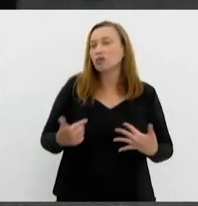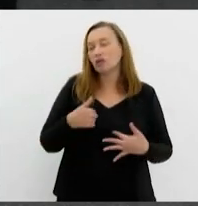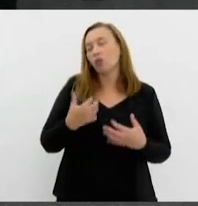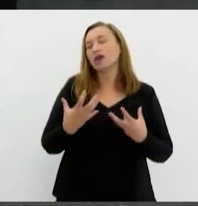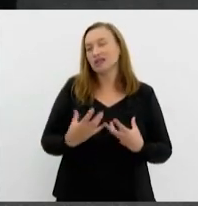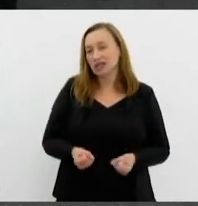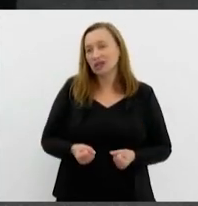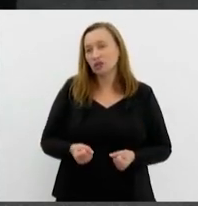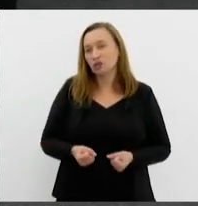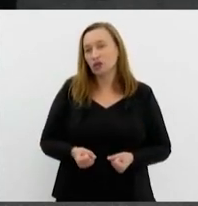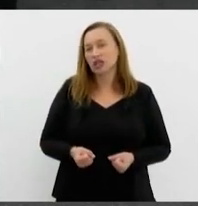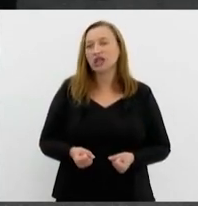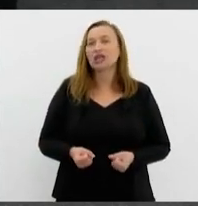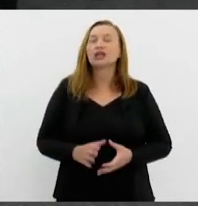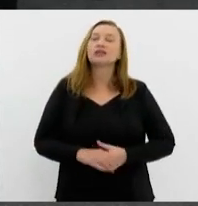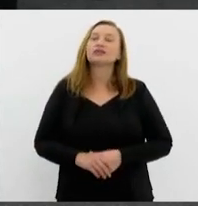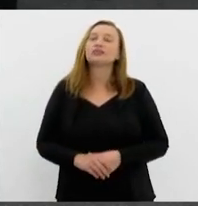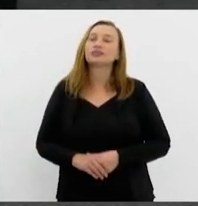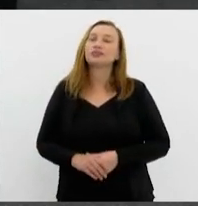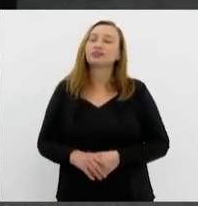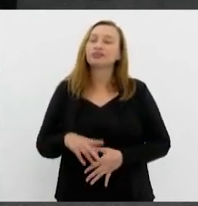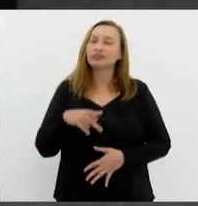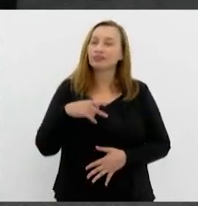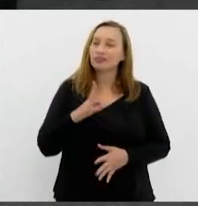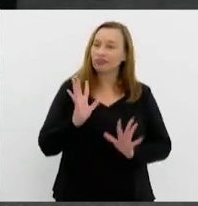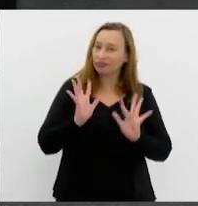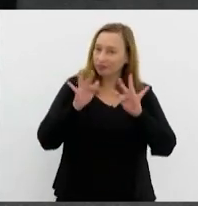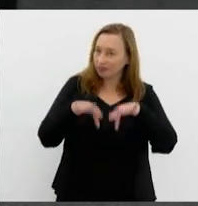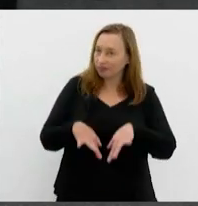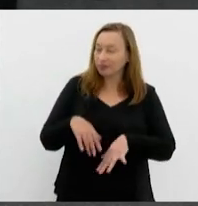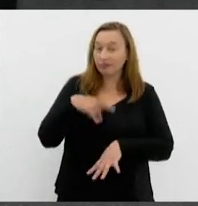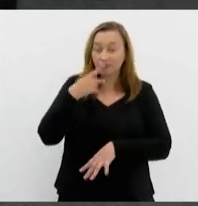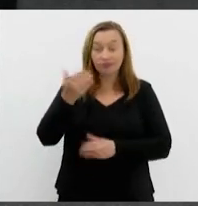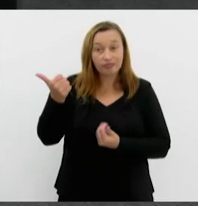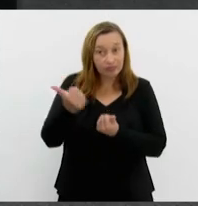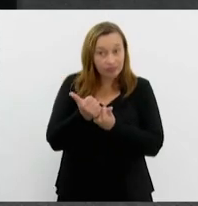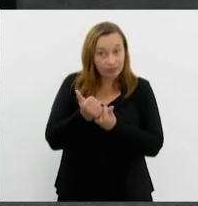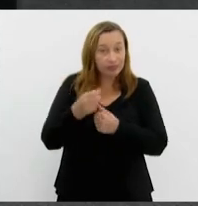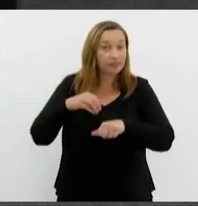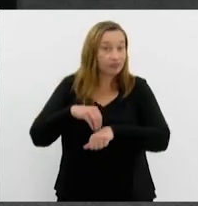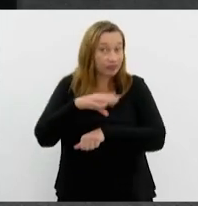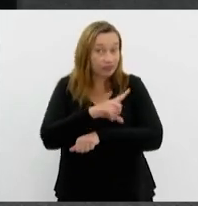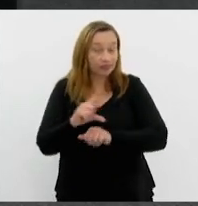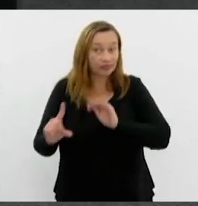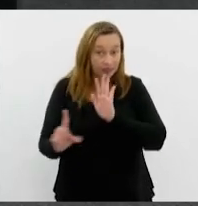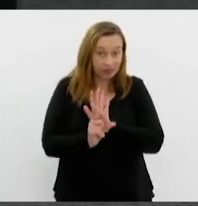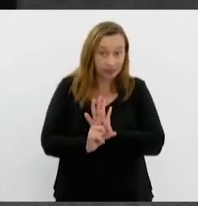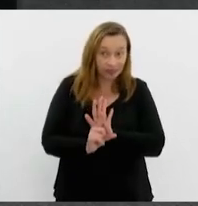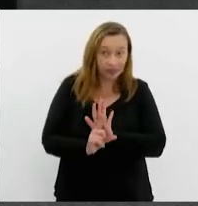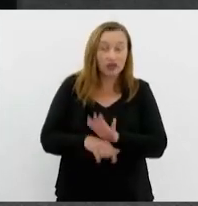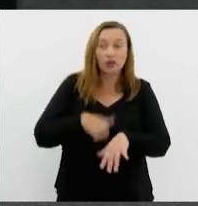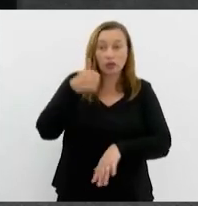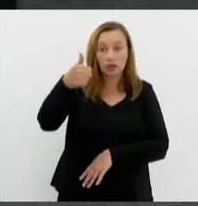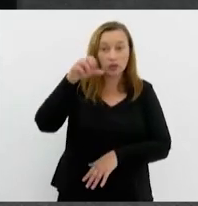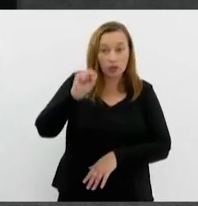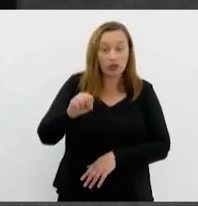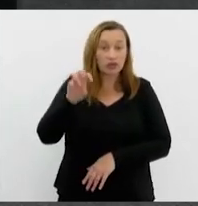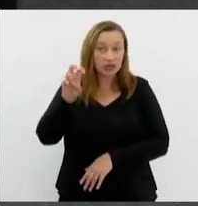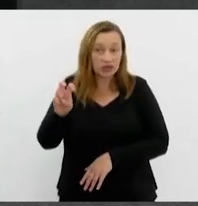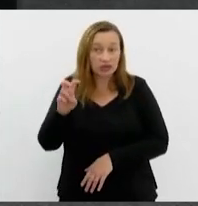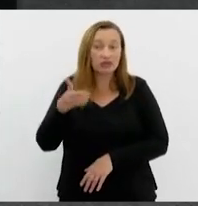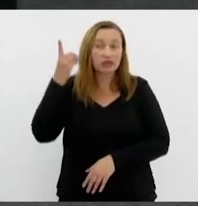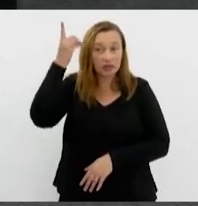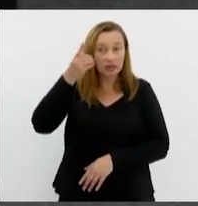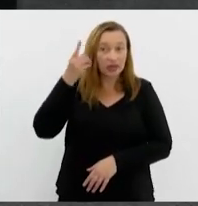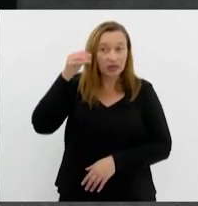E fecho essa minha fala apoiando a indicação legislativa 185 do deputado